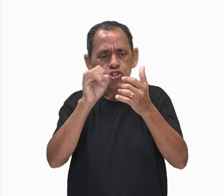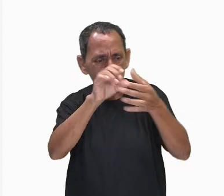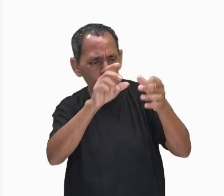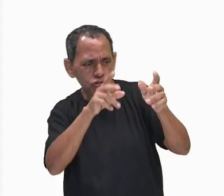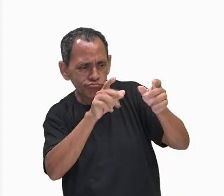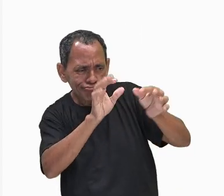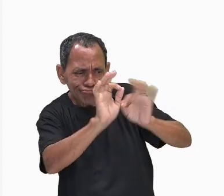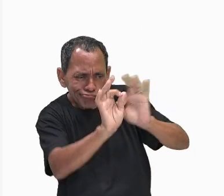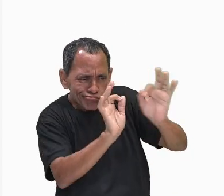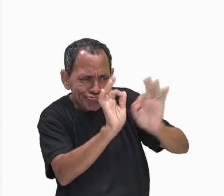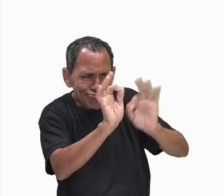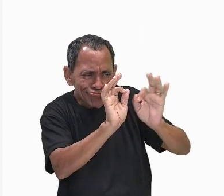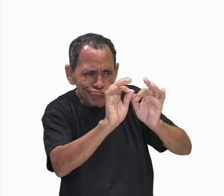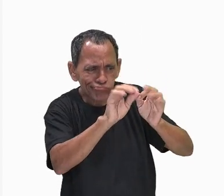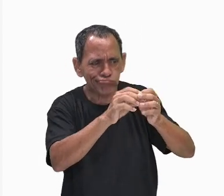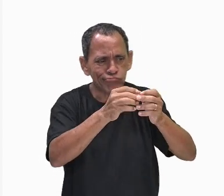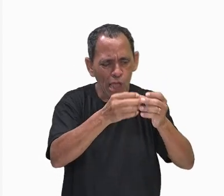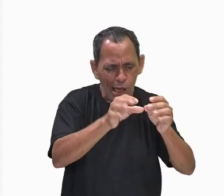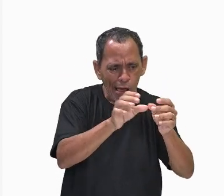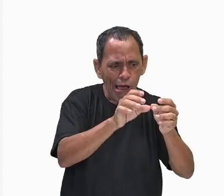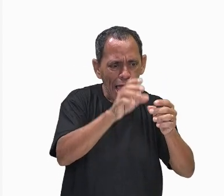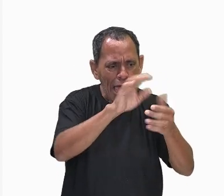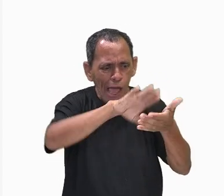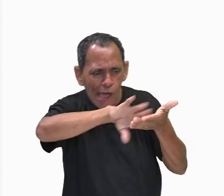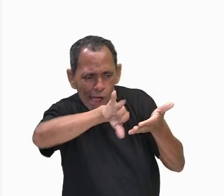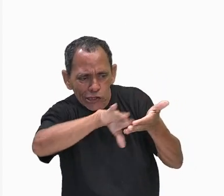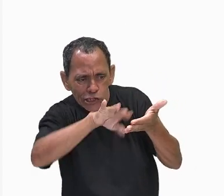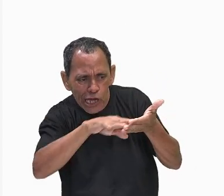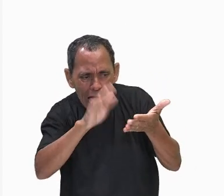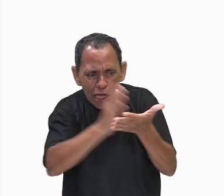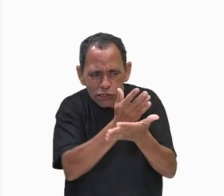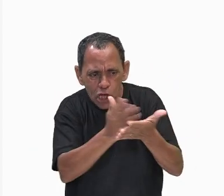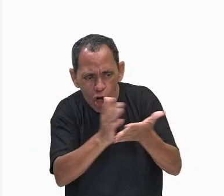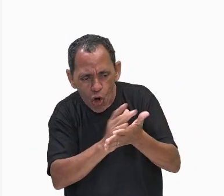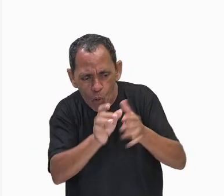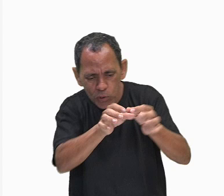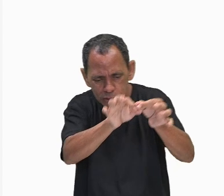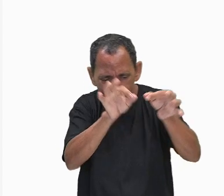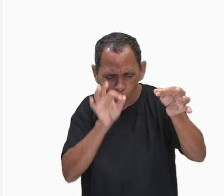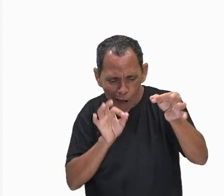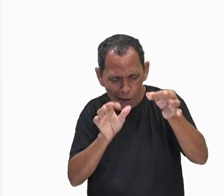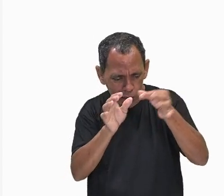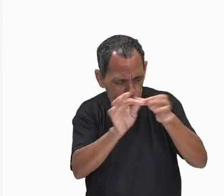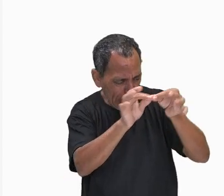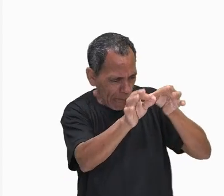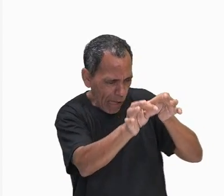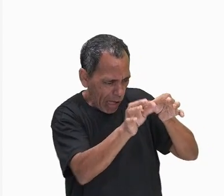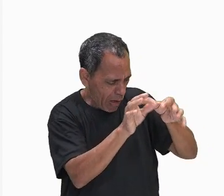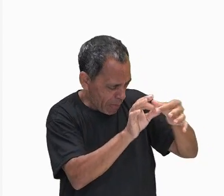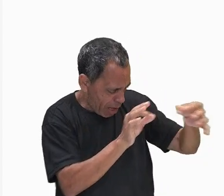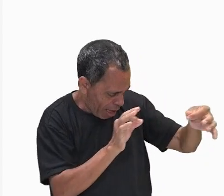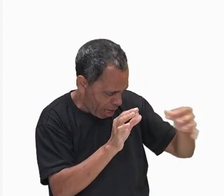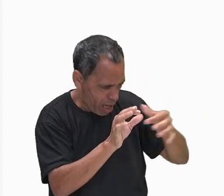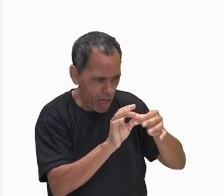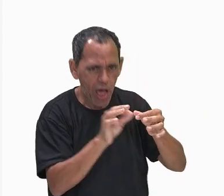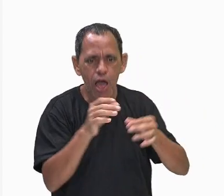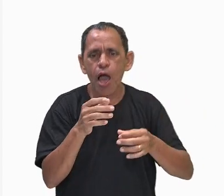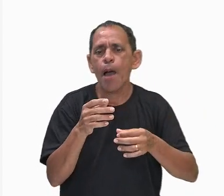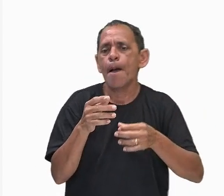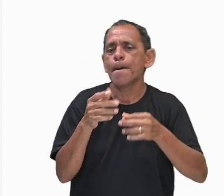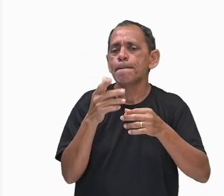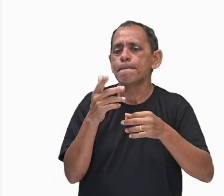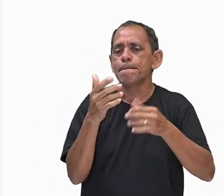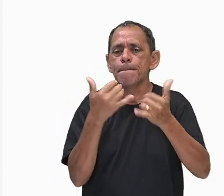cubo como se fosse ali uma flor, né? Como se nós abríssemos uma flor, as faces seriam ali